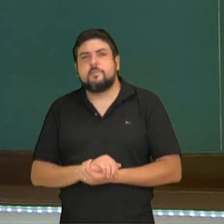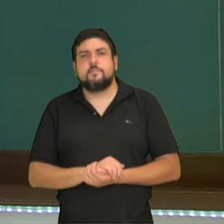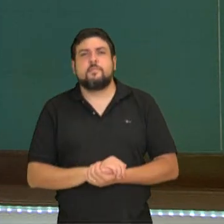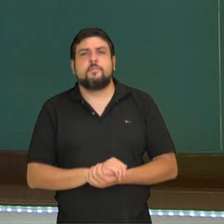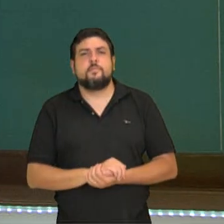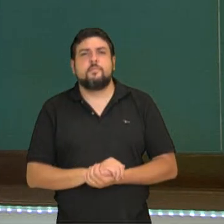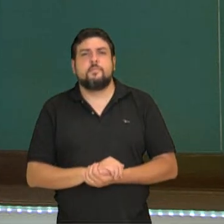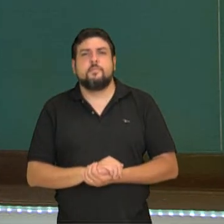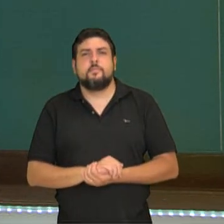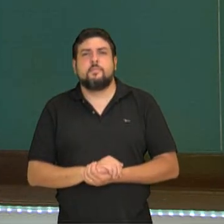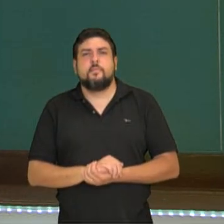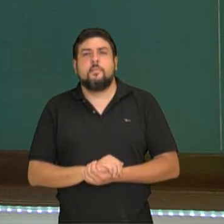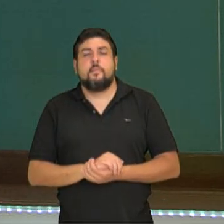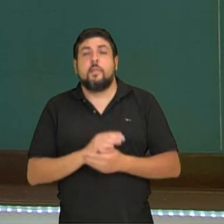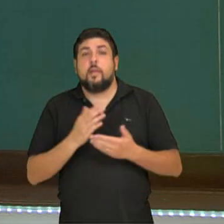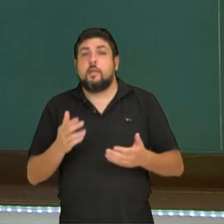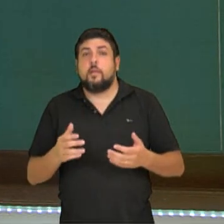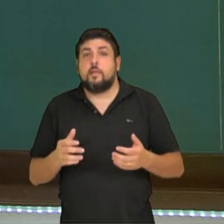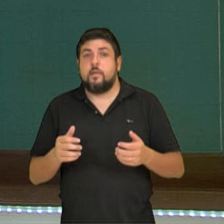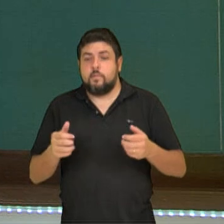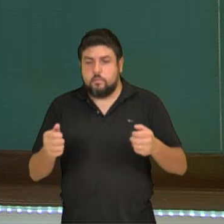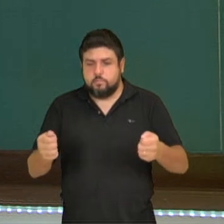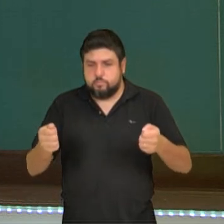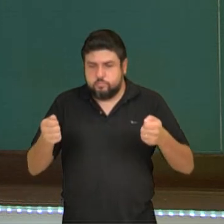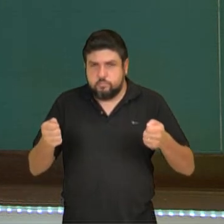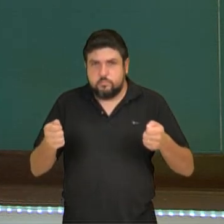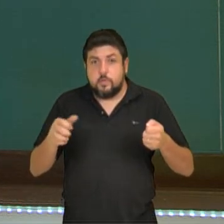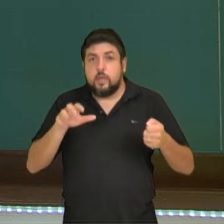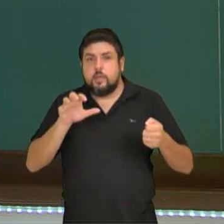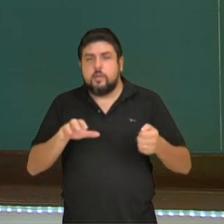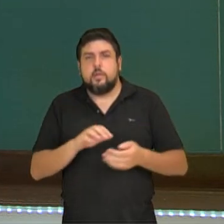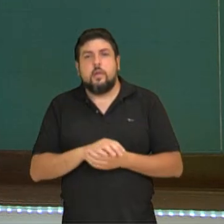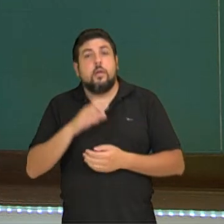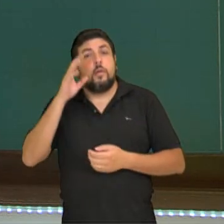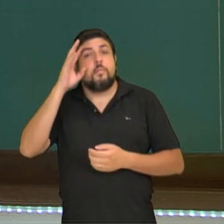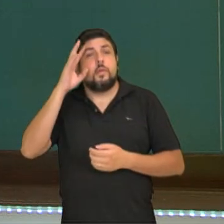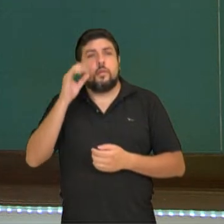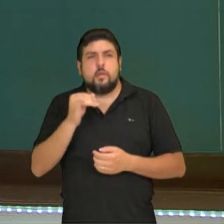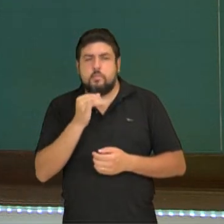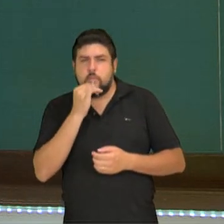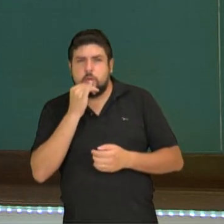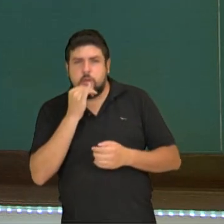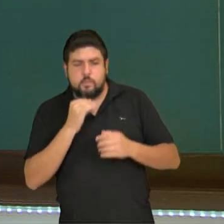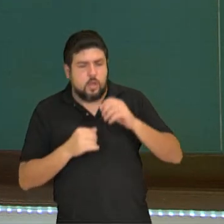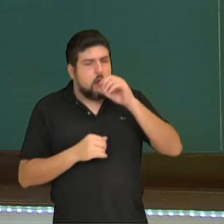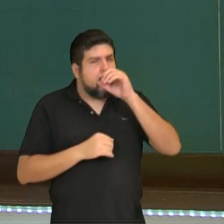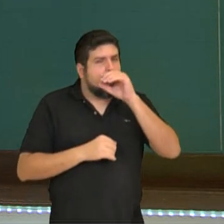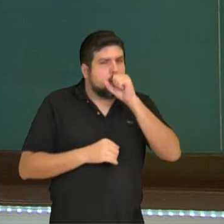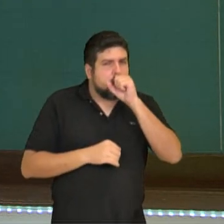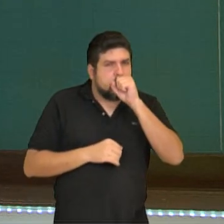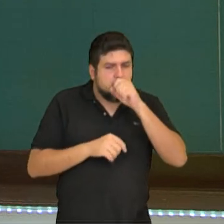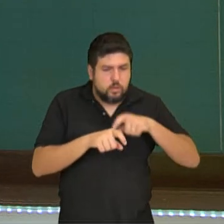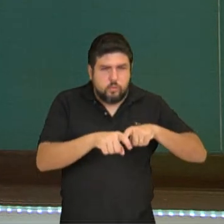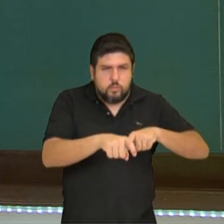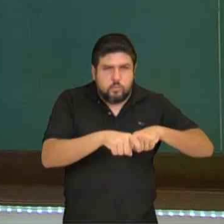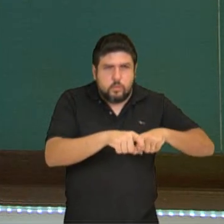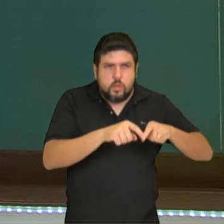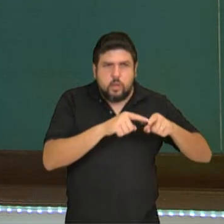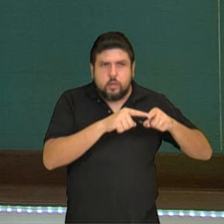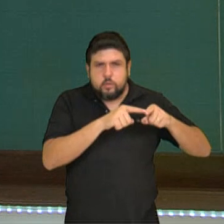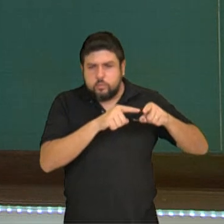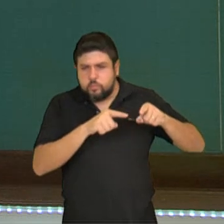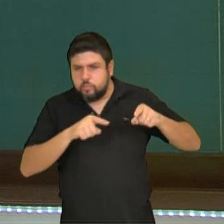limpo. Então, eu recebo o mapa dessa forma. E vamos imaginar que a gente está aqui e a gente tem que chegar, por exemplo, aqui. O